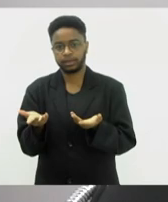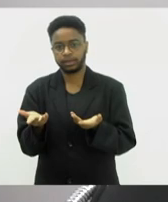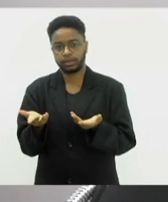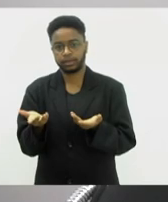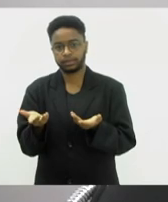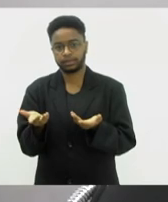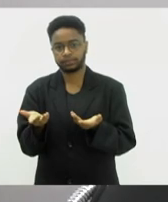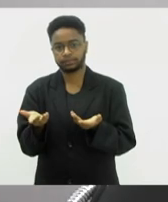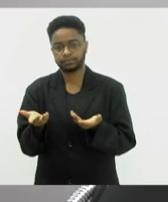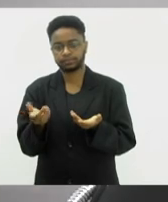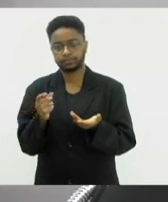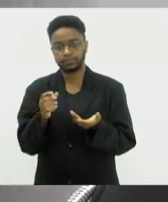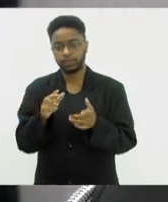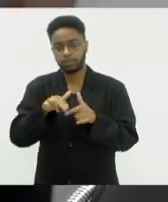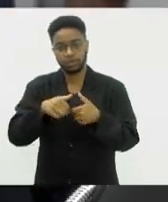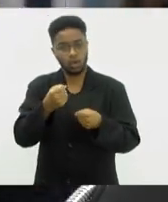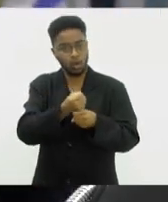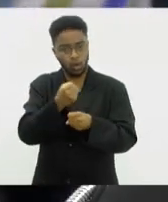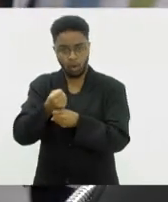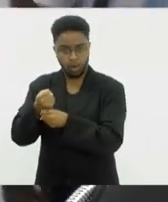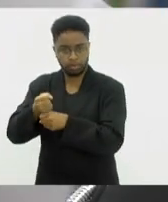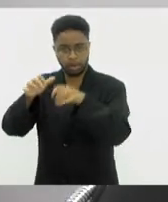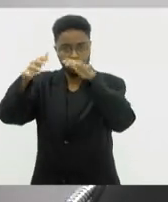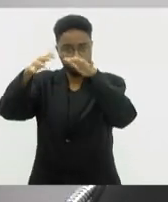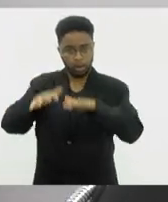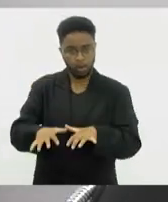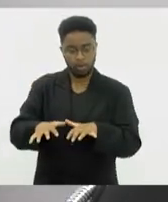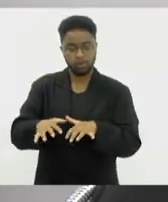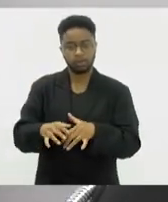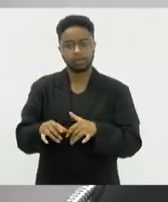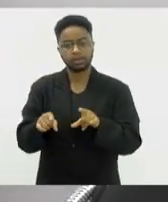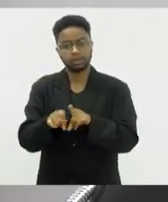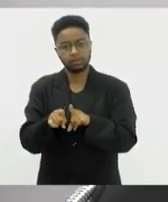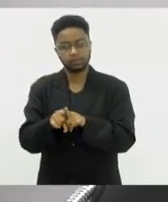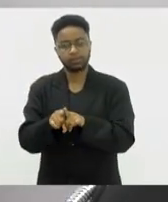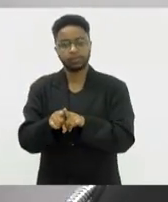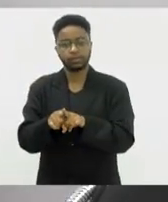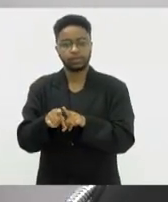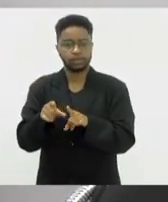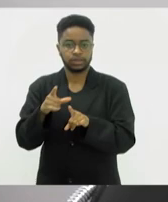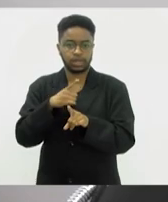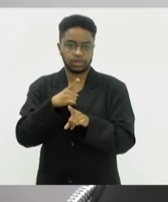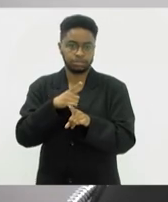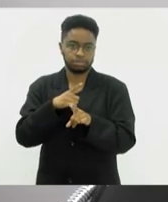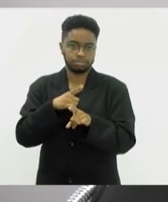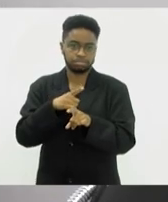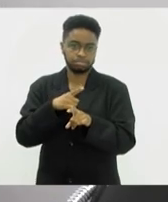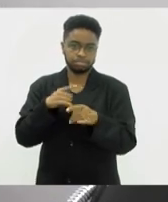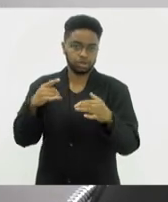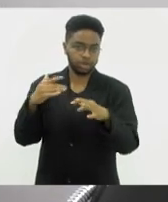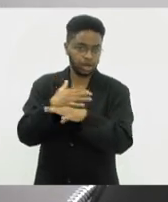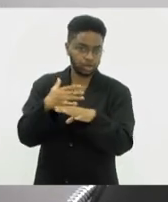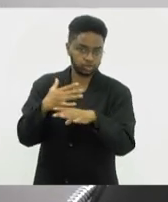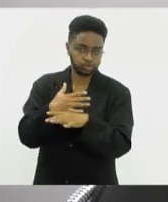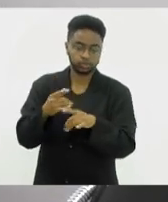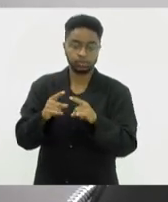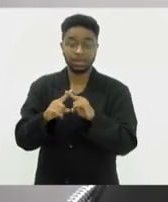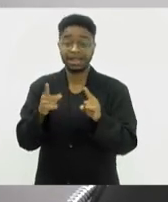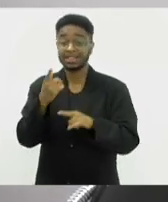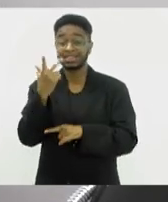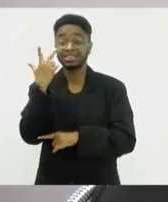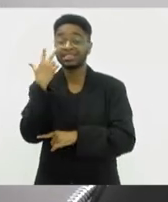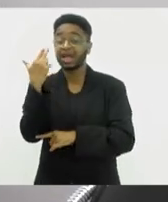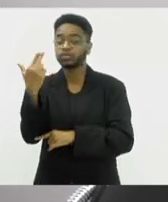de obras civis que desabam, tem catástrofe nos trânsitos, né? Natural